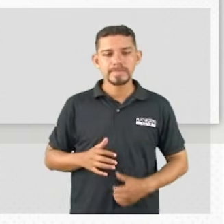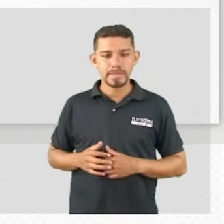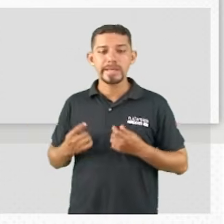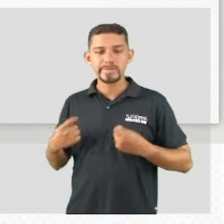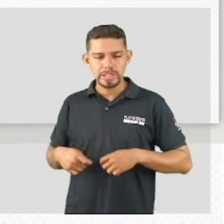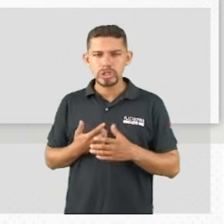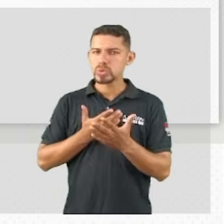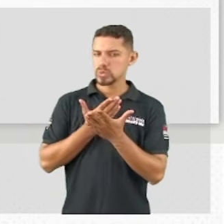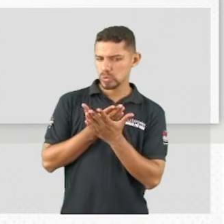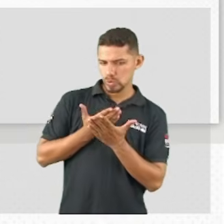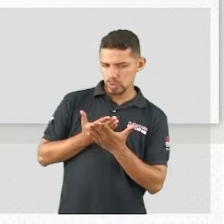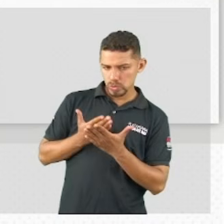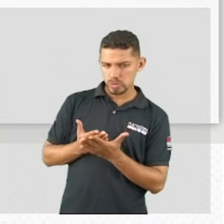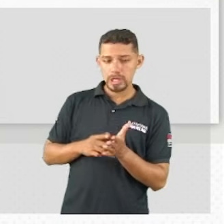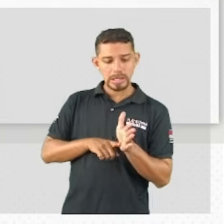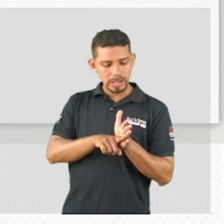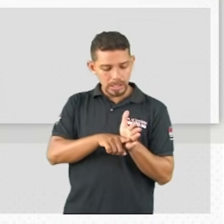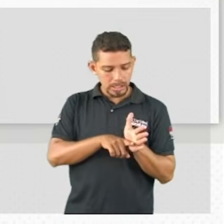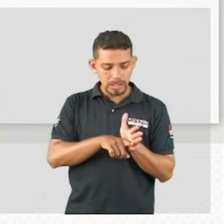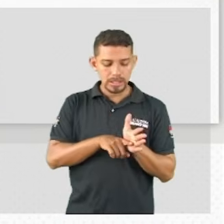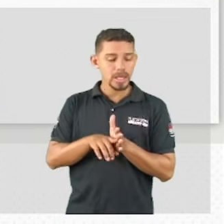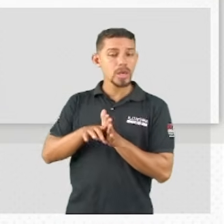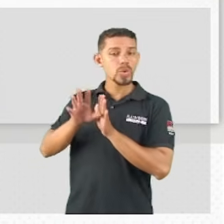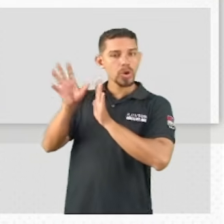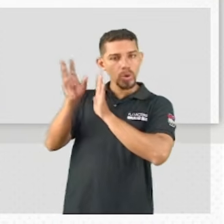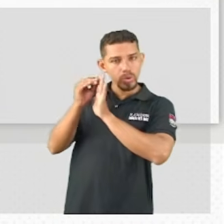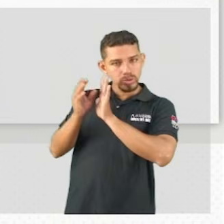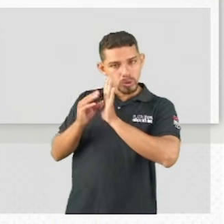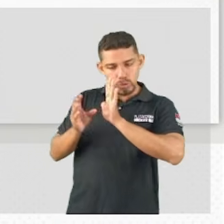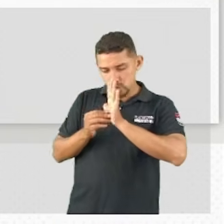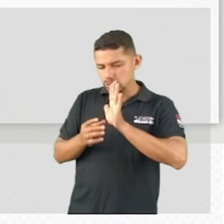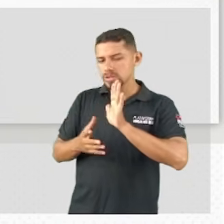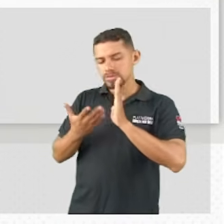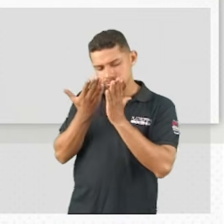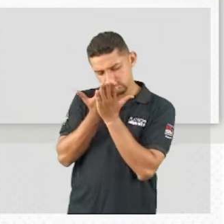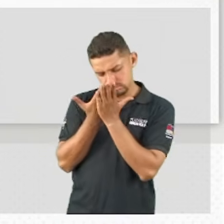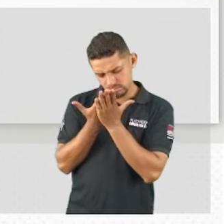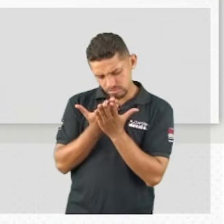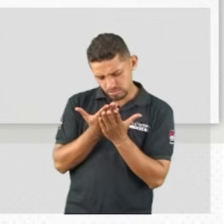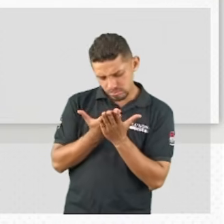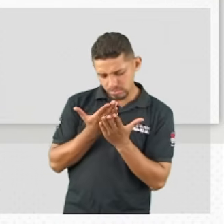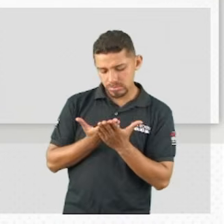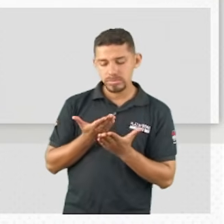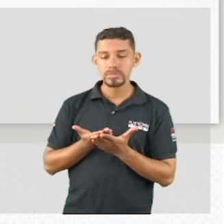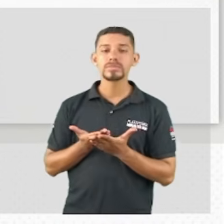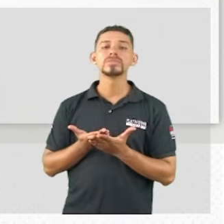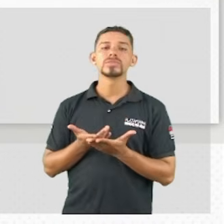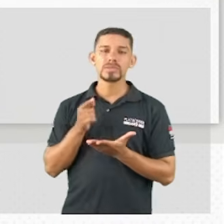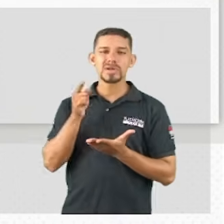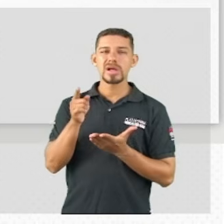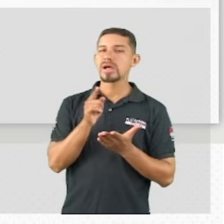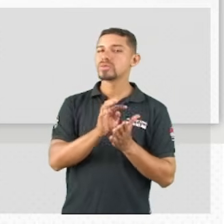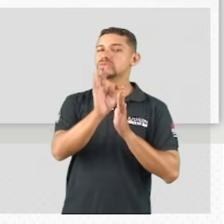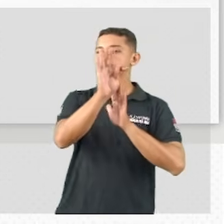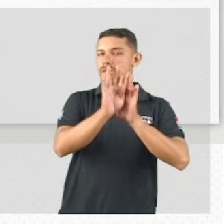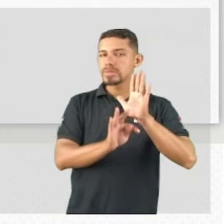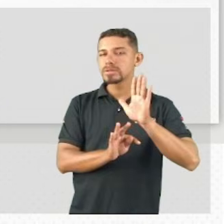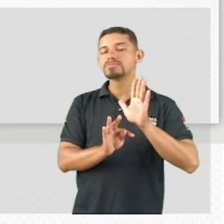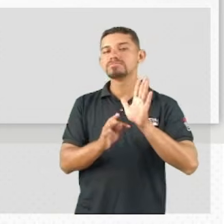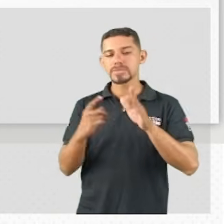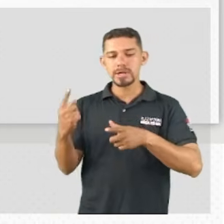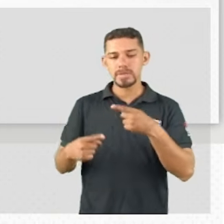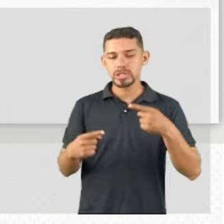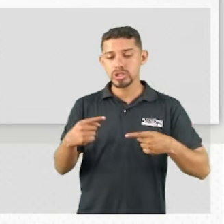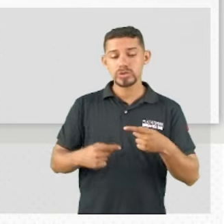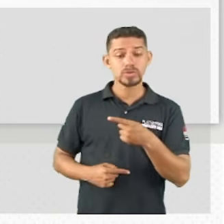preciso estudar muito, entender muito sobre o conteúdo relacionado sobre o tema que vai ser debatido lá.